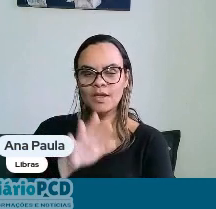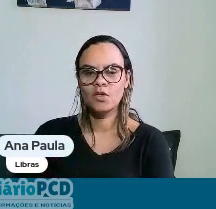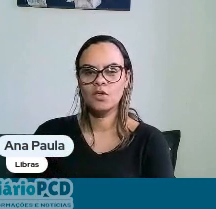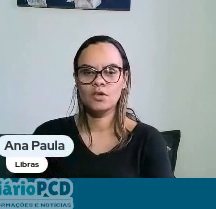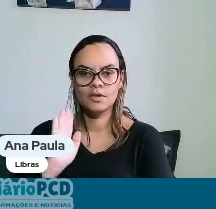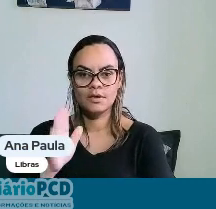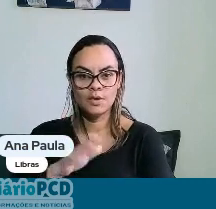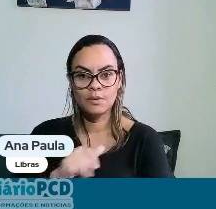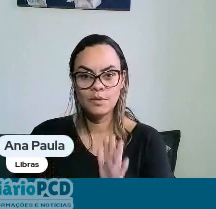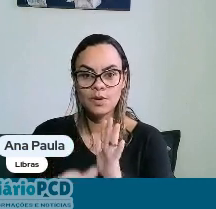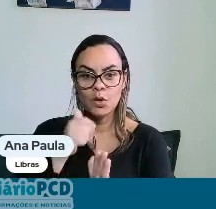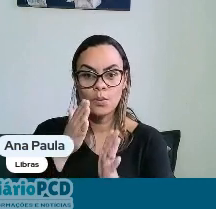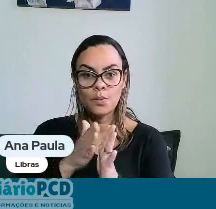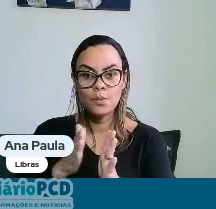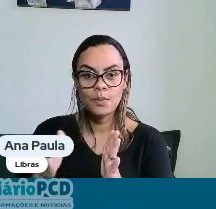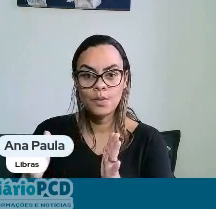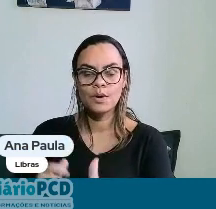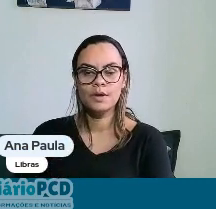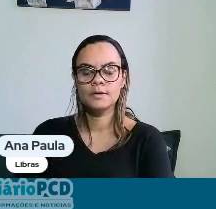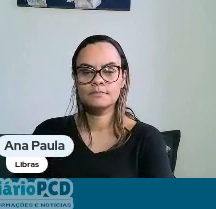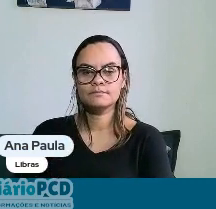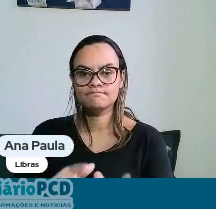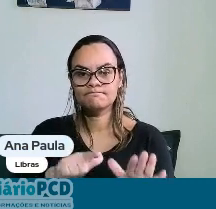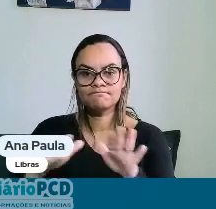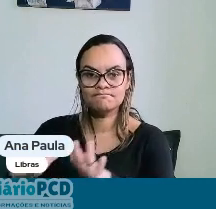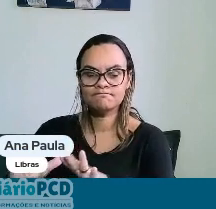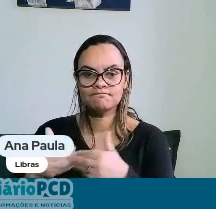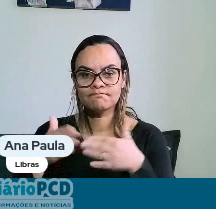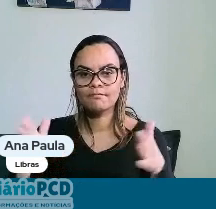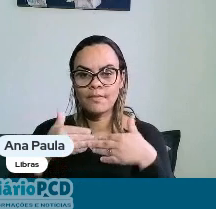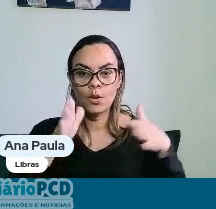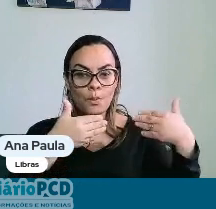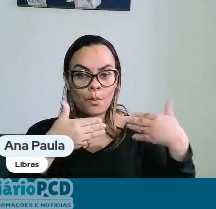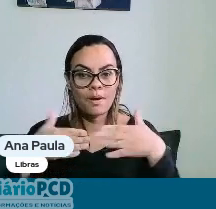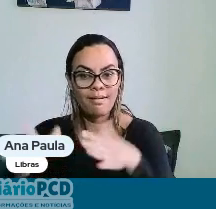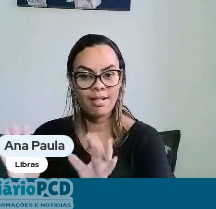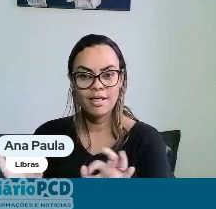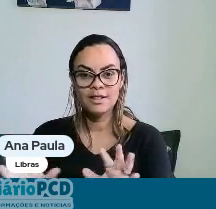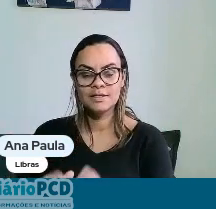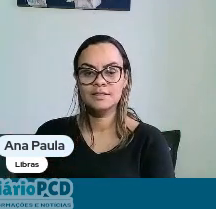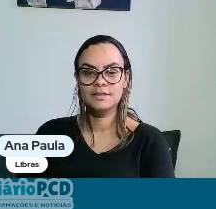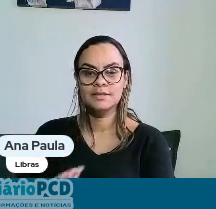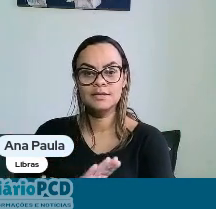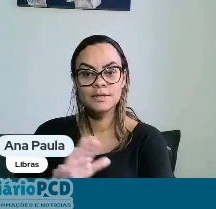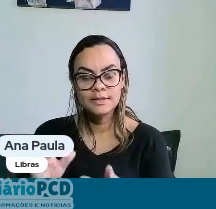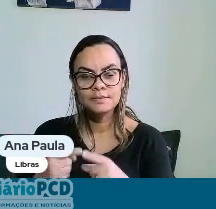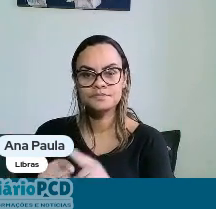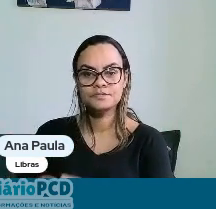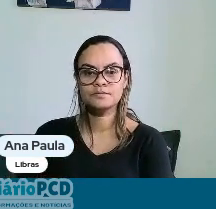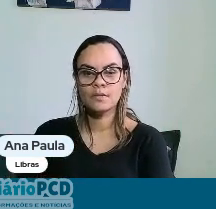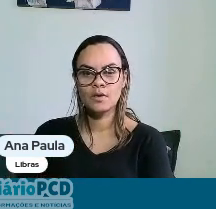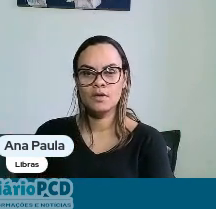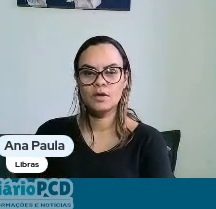na primeira etapa, em apenas uma semana foram abertas tantas, elas terminam tendo